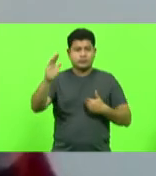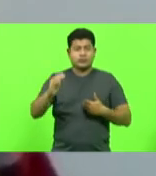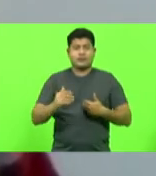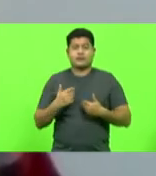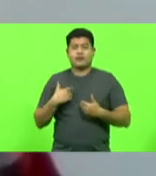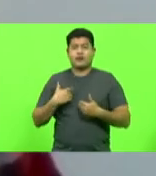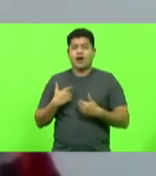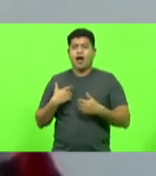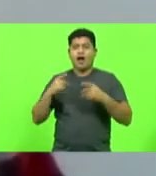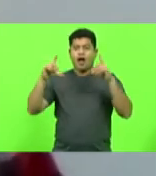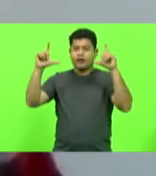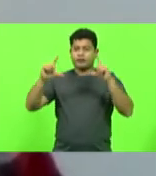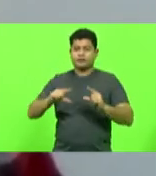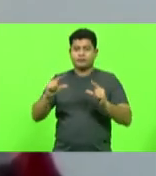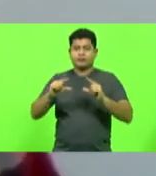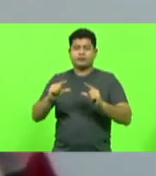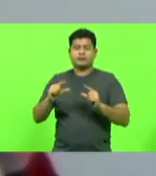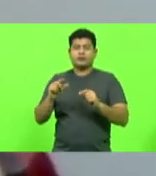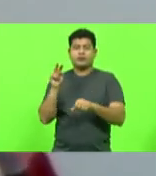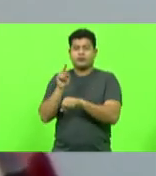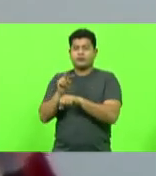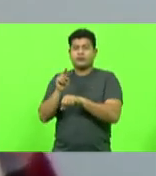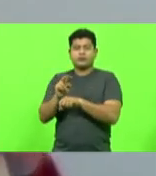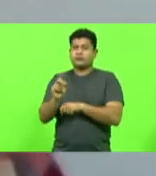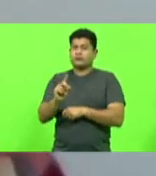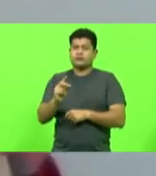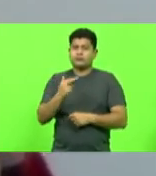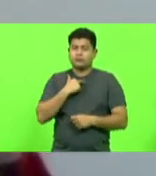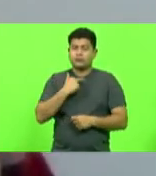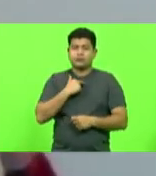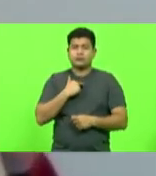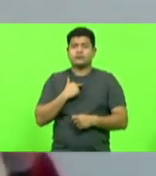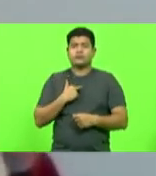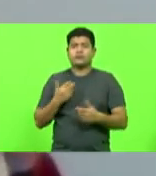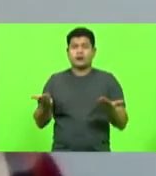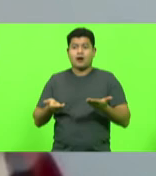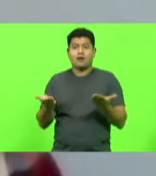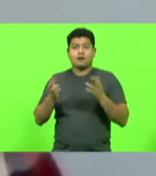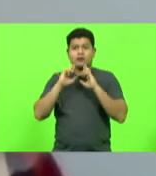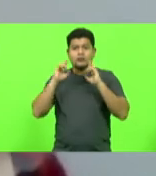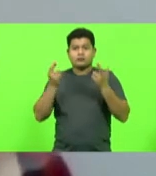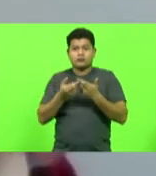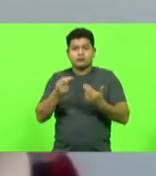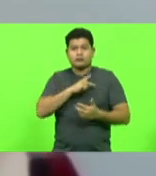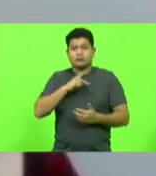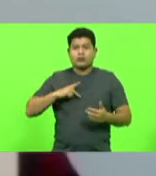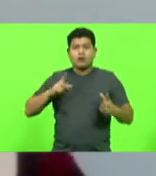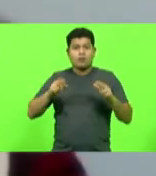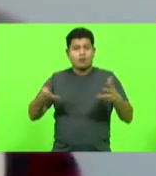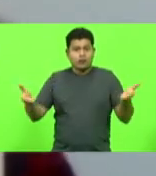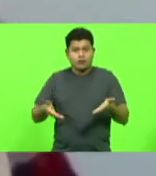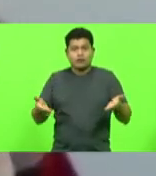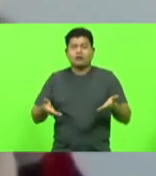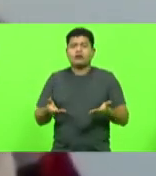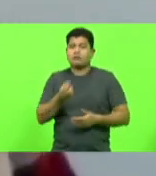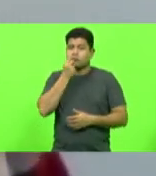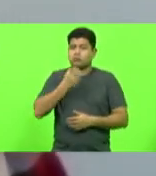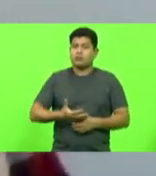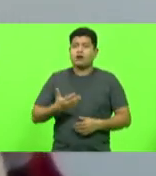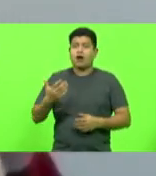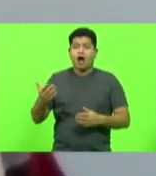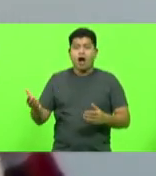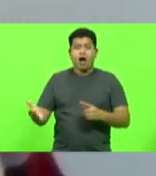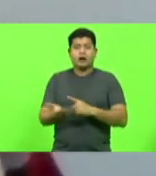si, e razão pelo qual eventos como o de hoje são de extrema importância para o debate. A Constituição